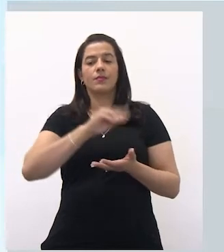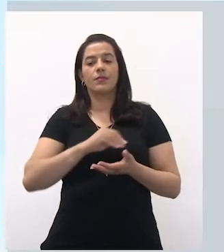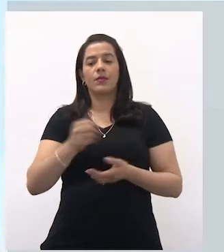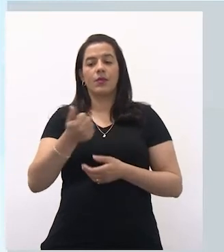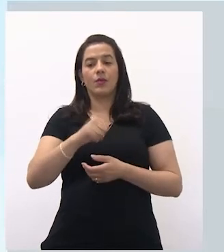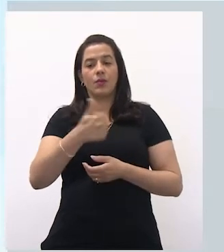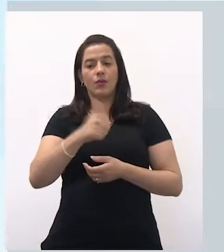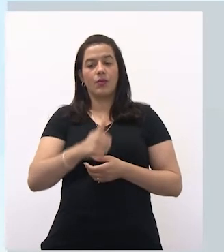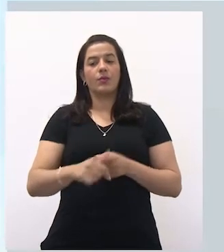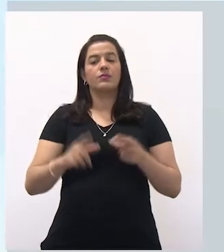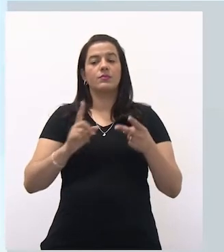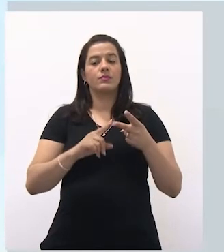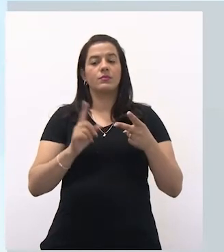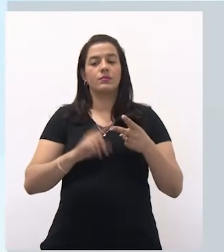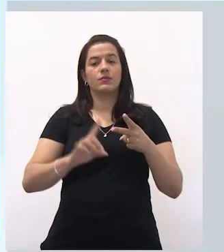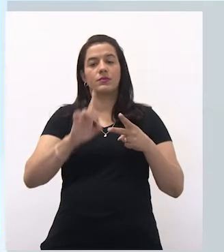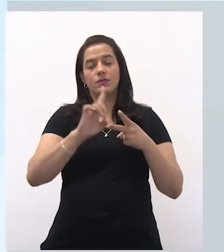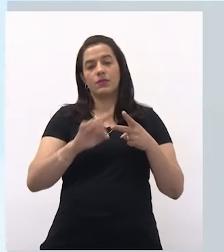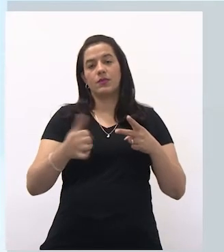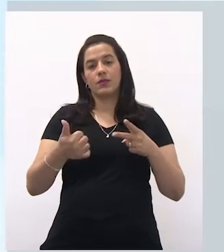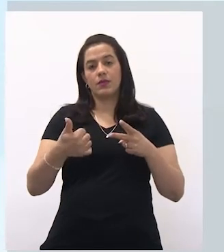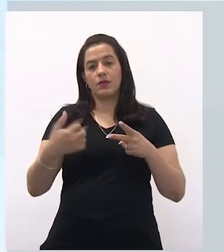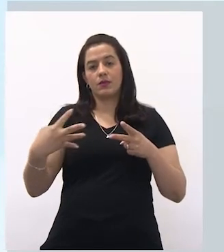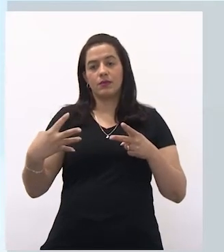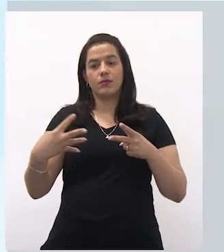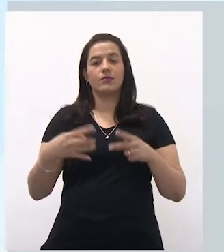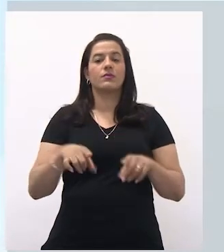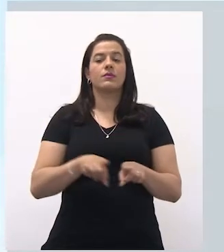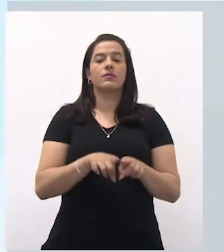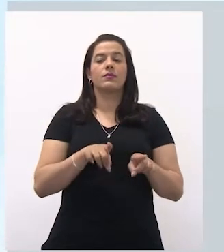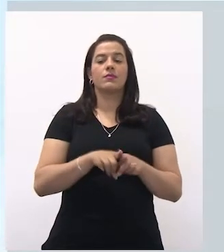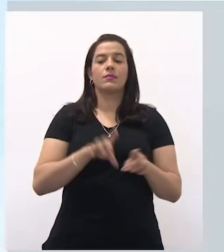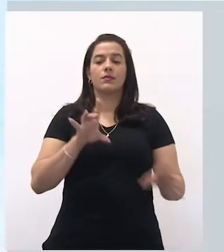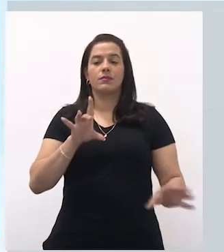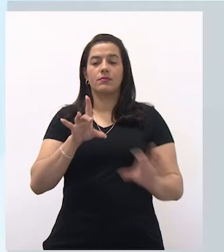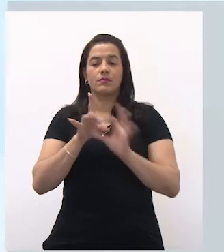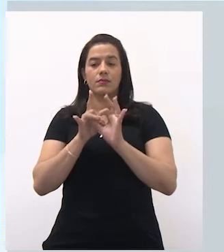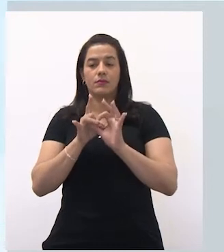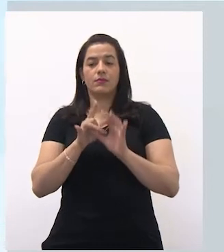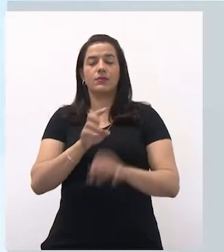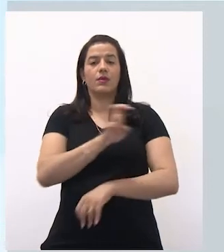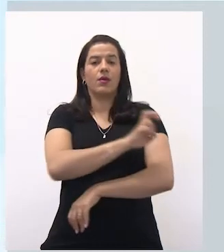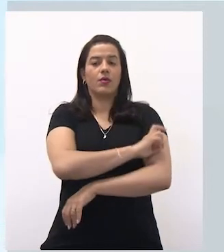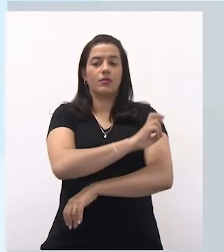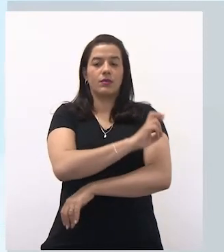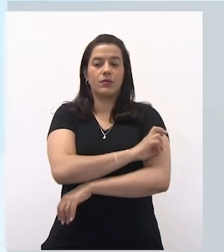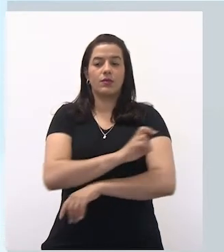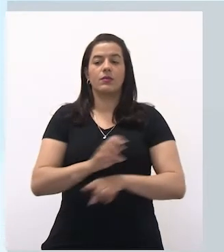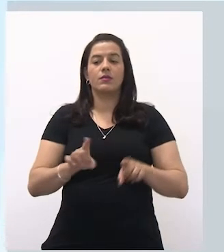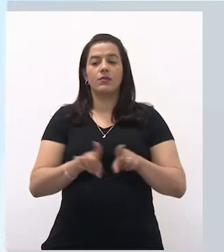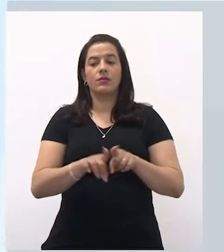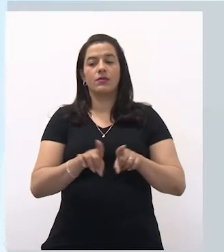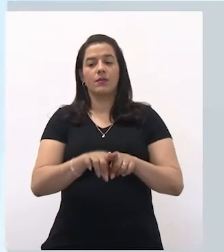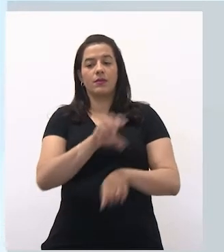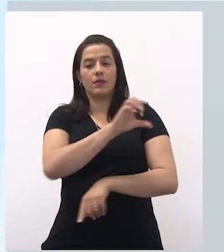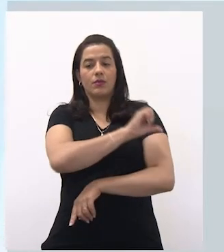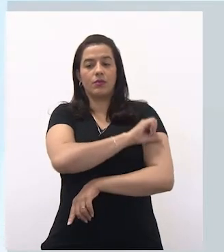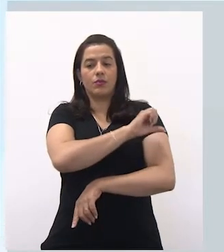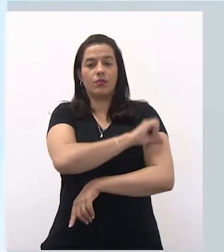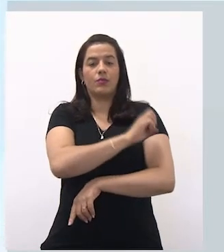descritor 14. Descritor 11 alinhado ao 5º ano, descritor 14 ao 9º e a 3ª série do ensino